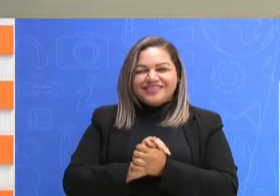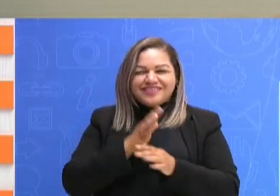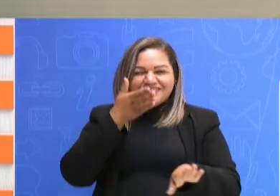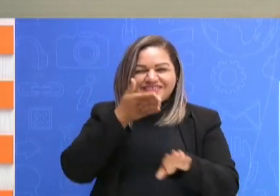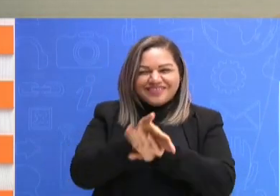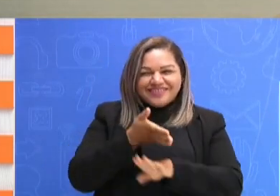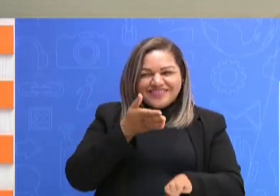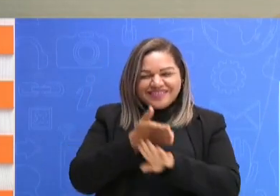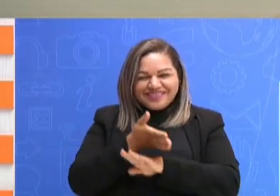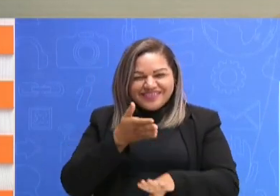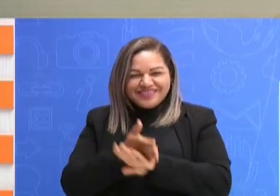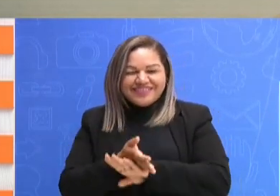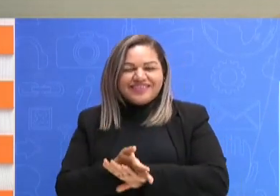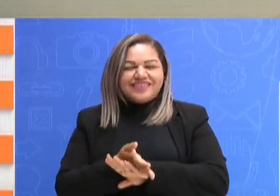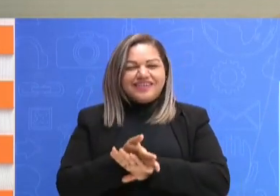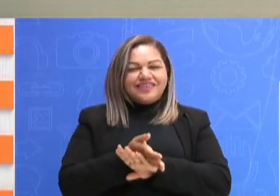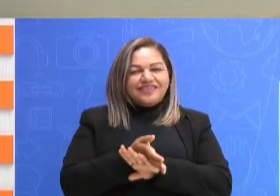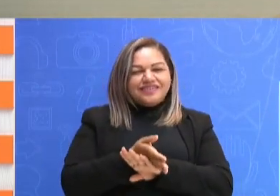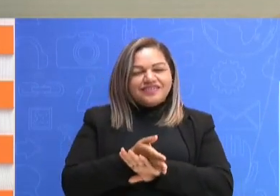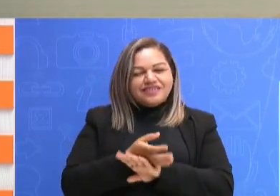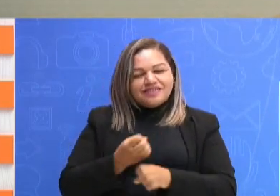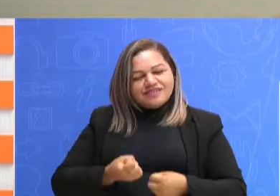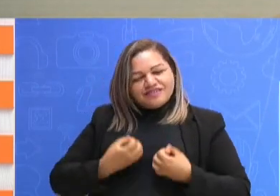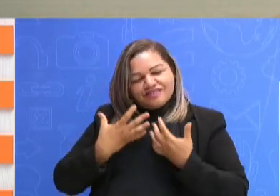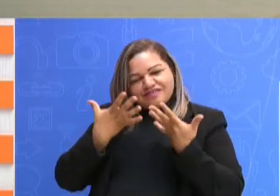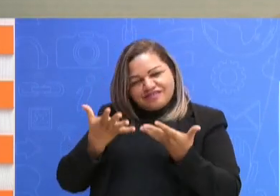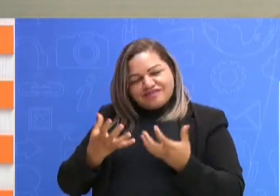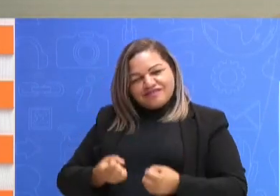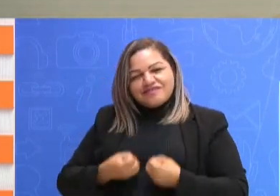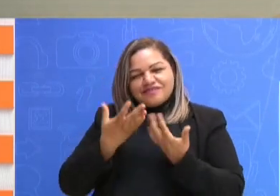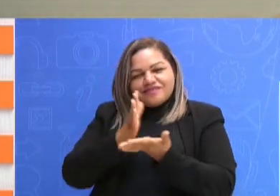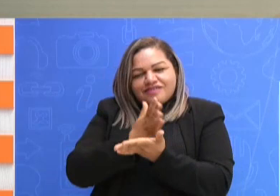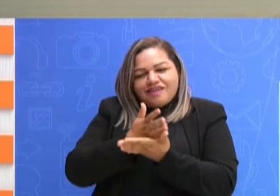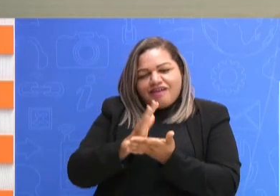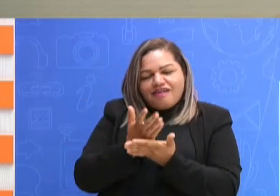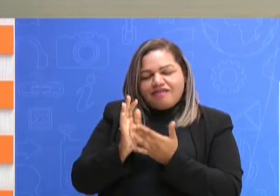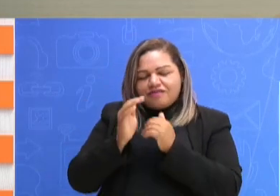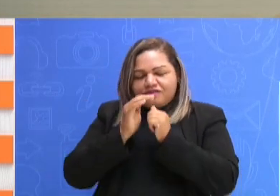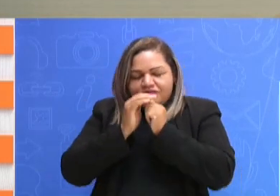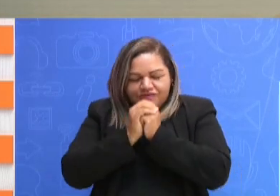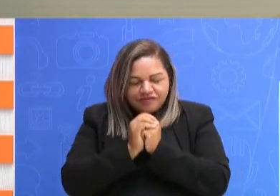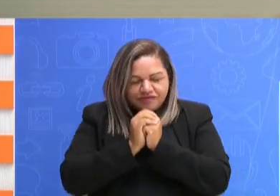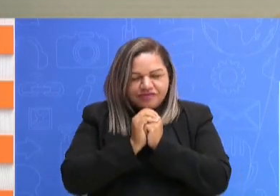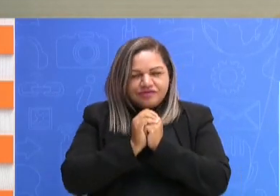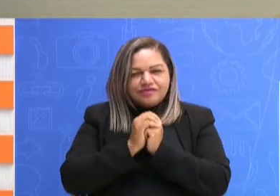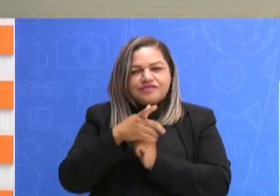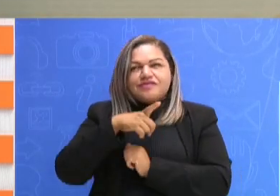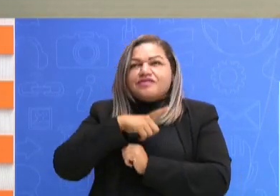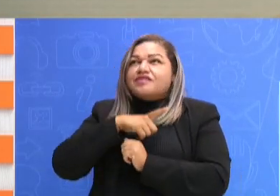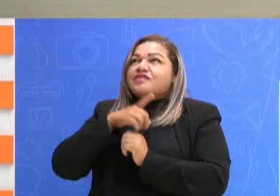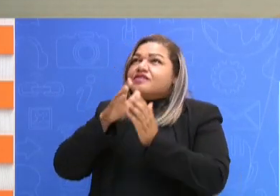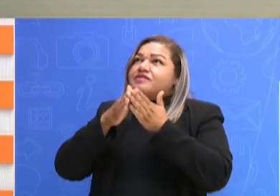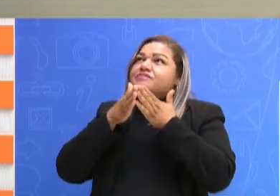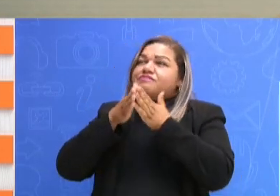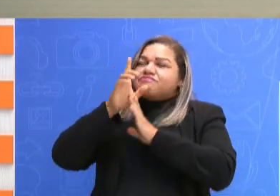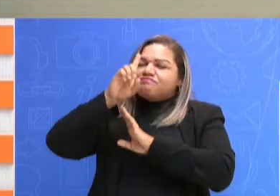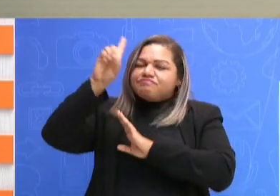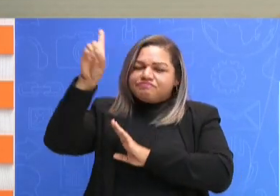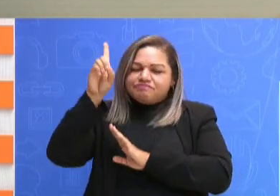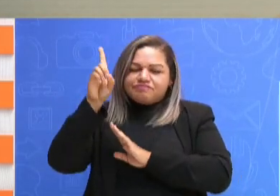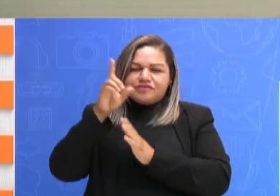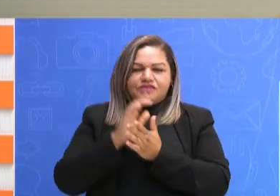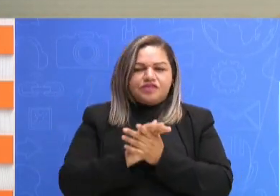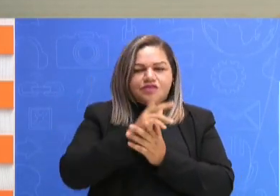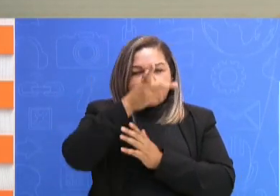através do seu entusiasmo, através da sua forma de fazer suas orações, têm pedido por mim.